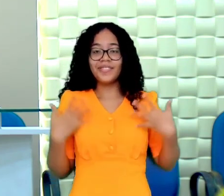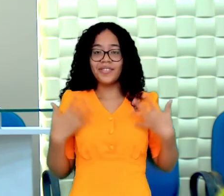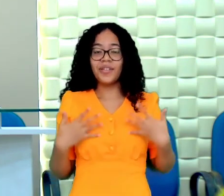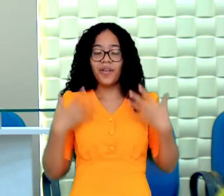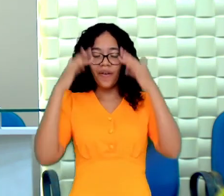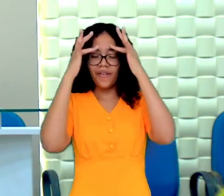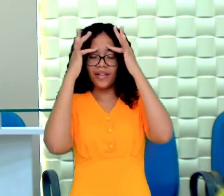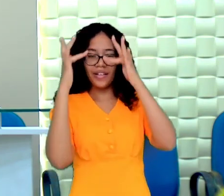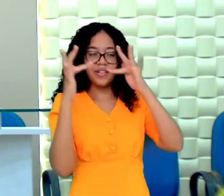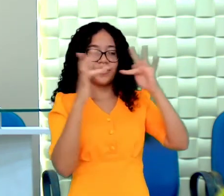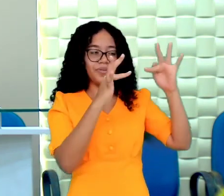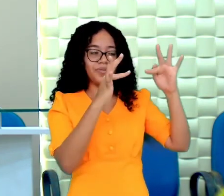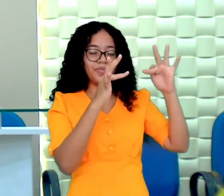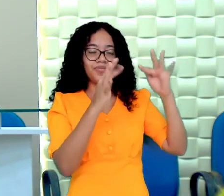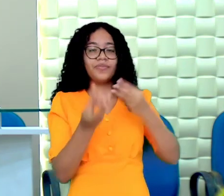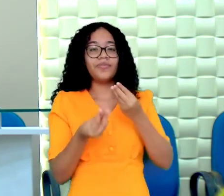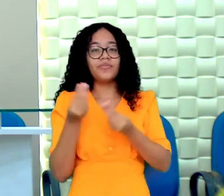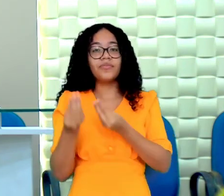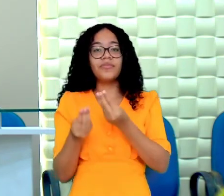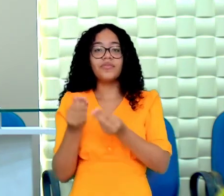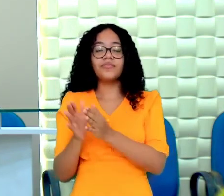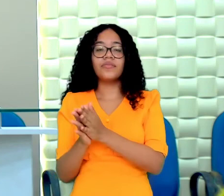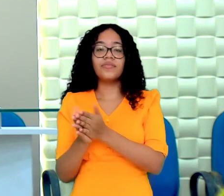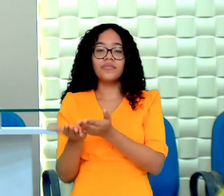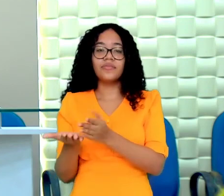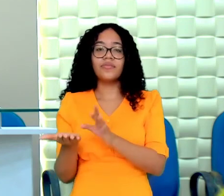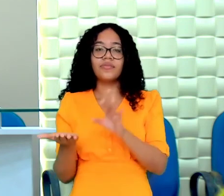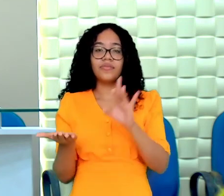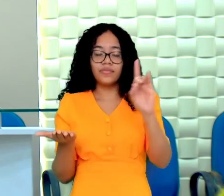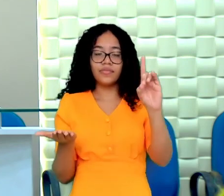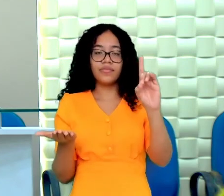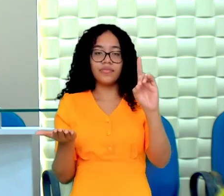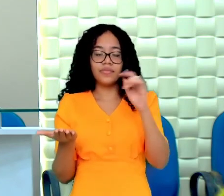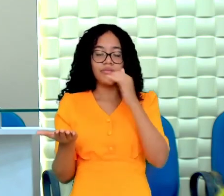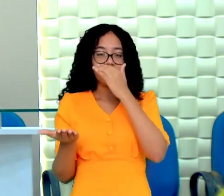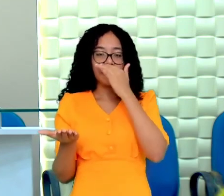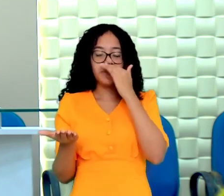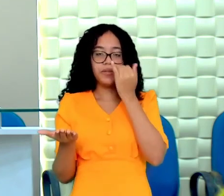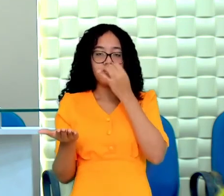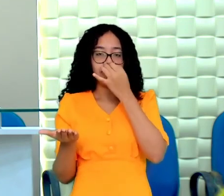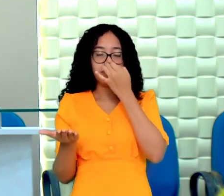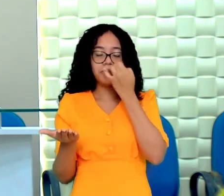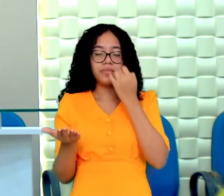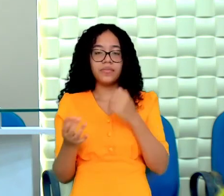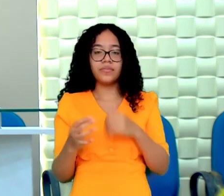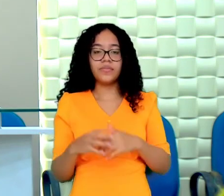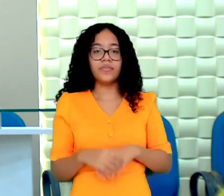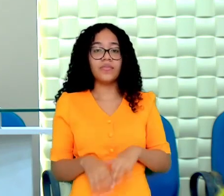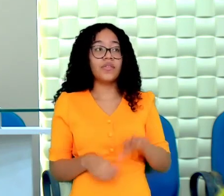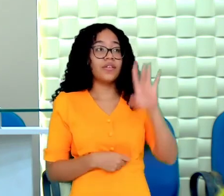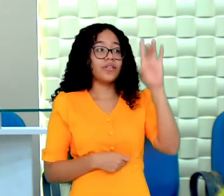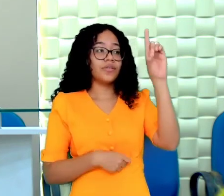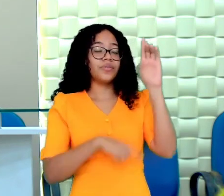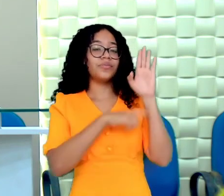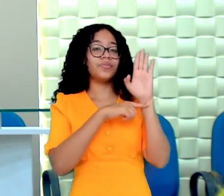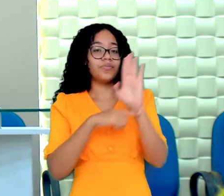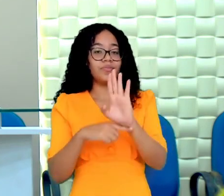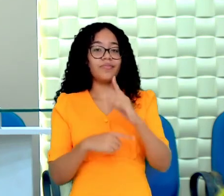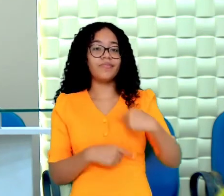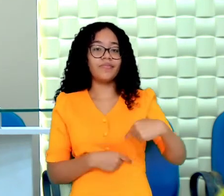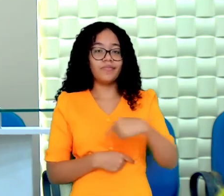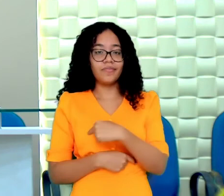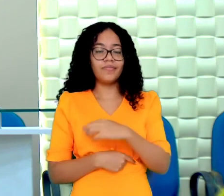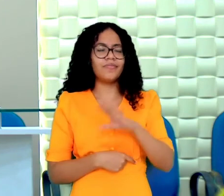fidelidade, conforme a sua santa e gloriosa palavra. Que Deus nos ajude, que Deus